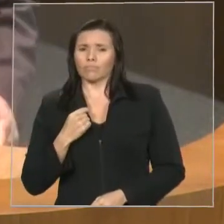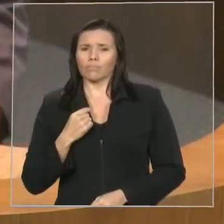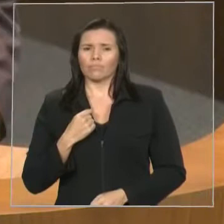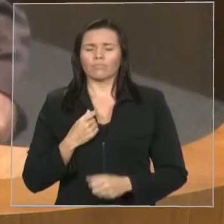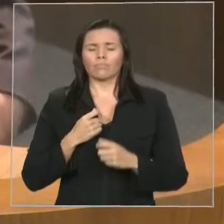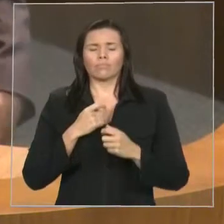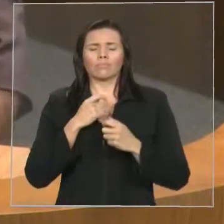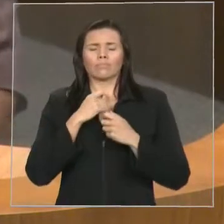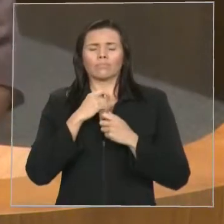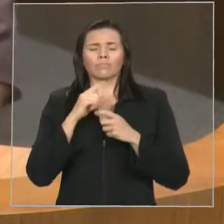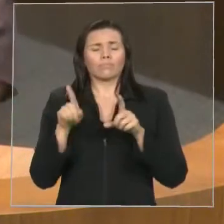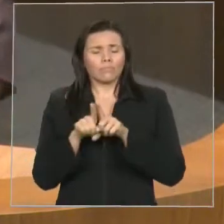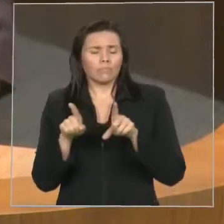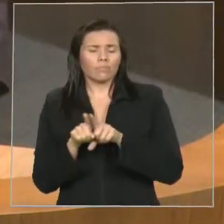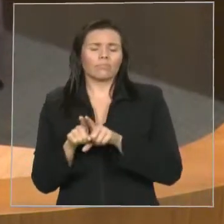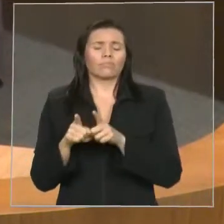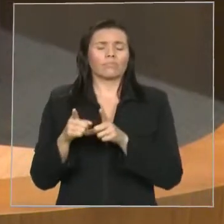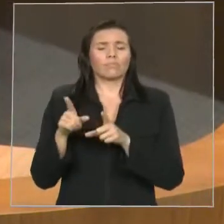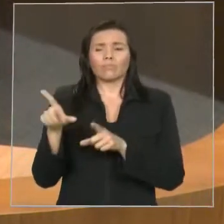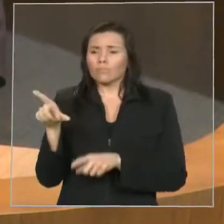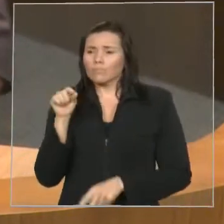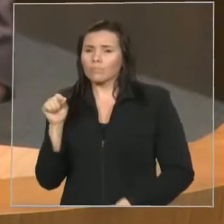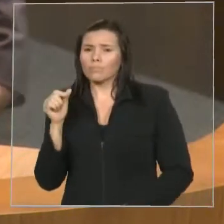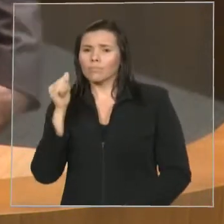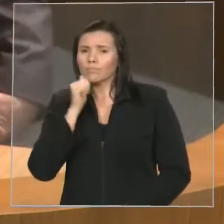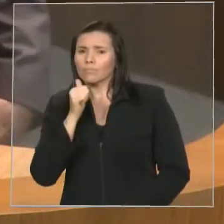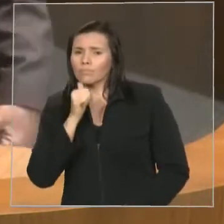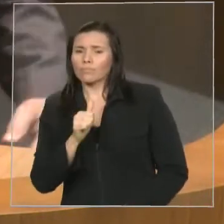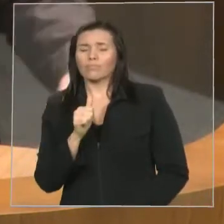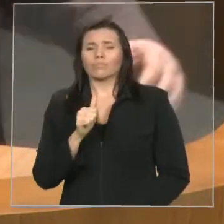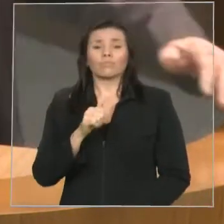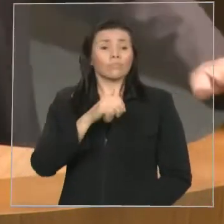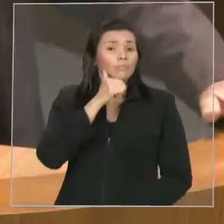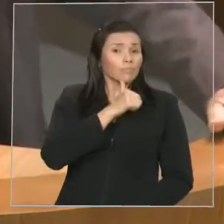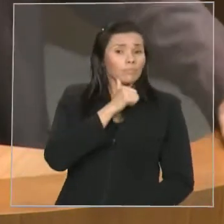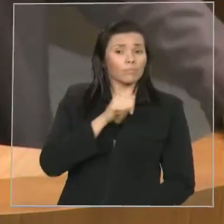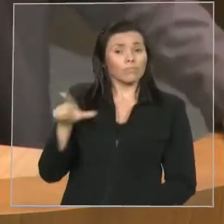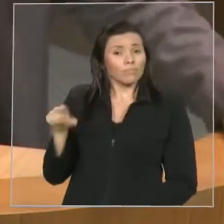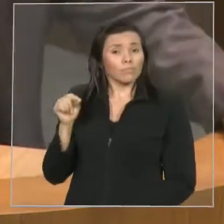Escolhe a sua mulher. A mulher hoje escolhe o seu marido também.